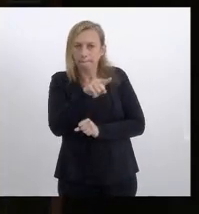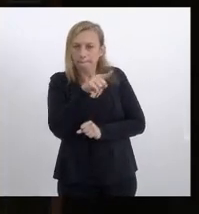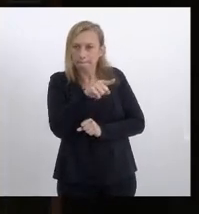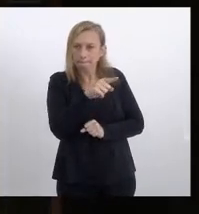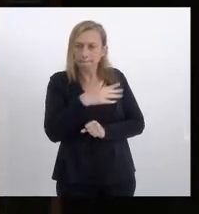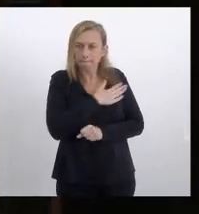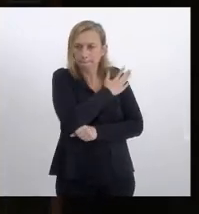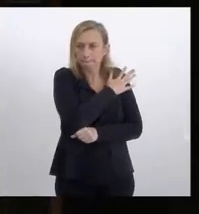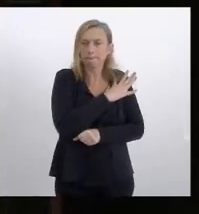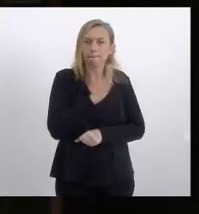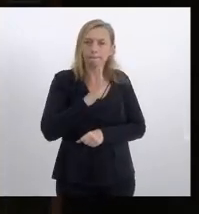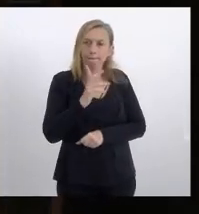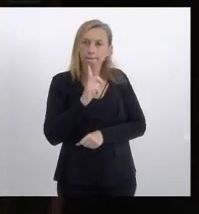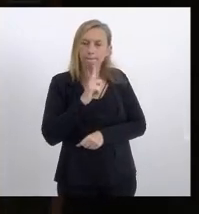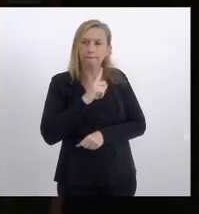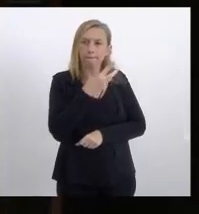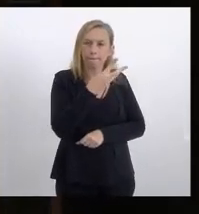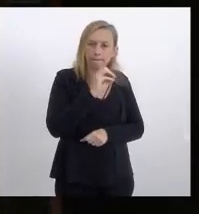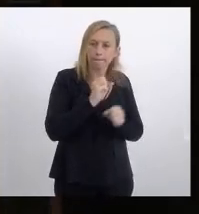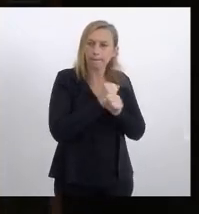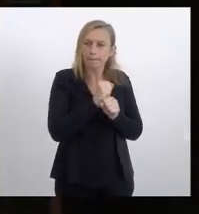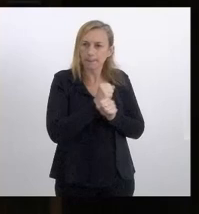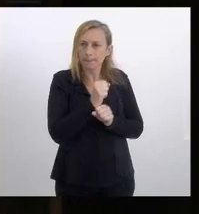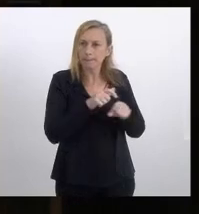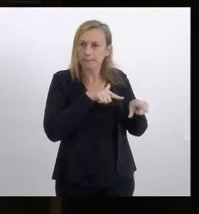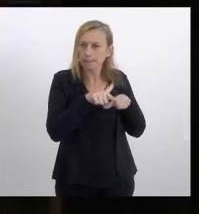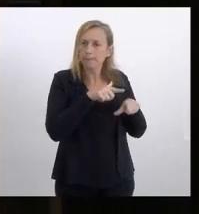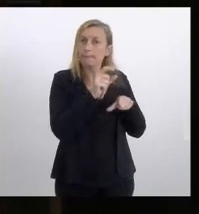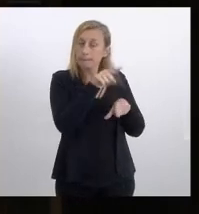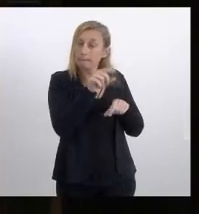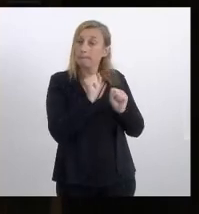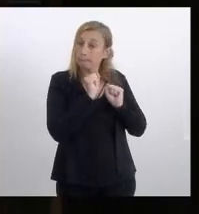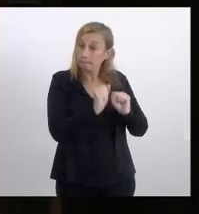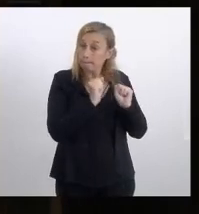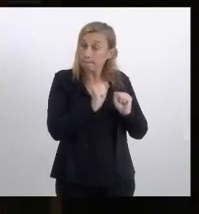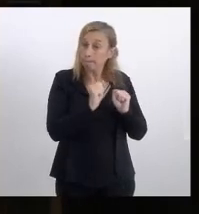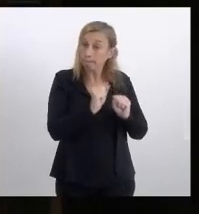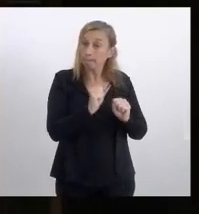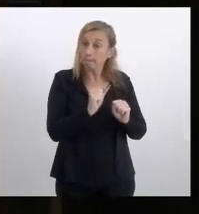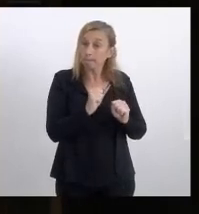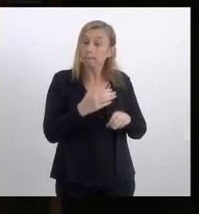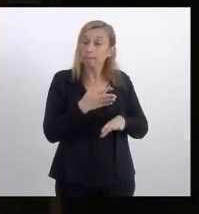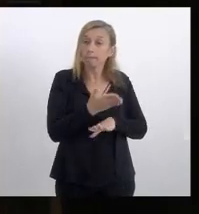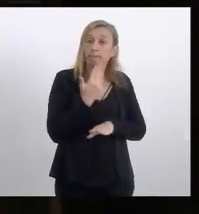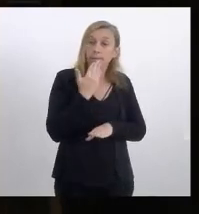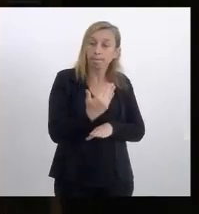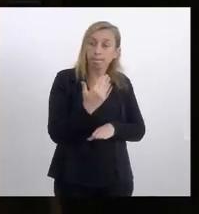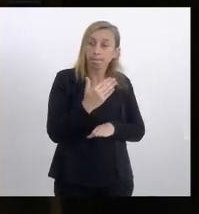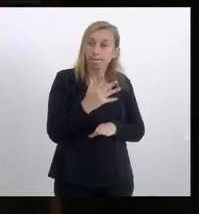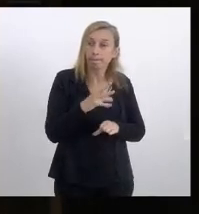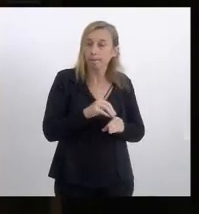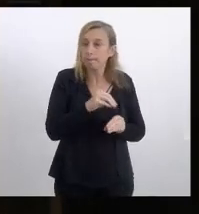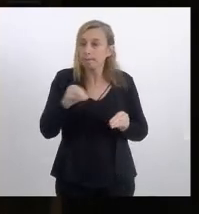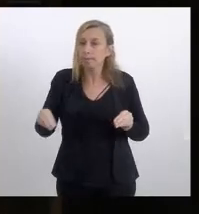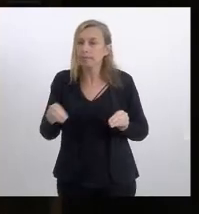militares que já tem 30 anos é eles poderiam no ato de pedir para passagem para a reserva remunerada